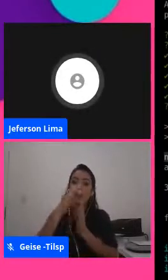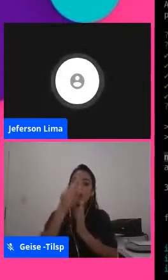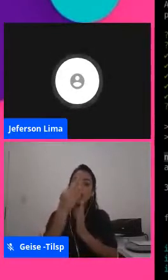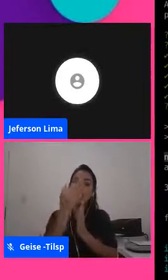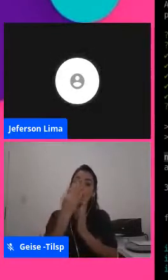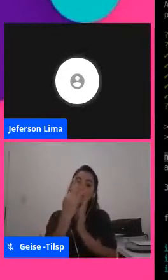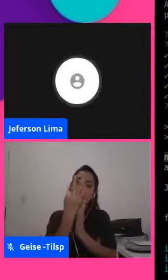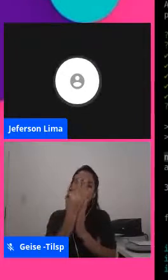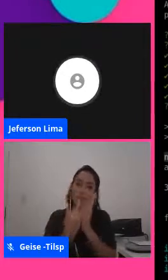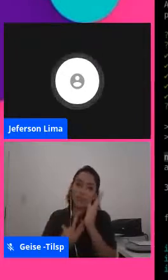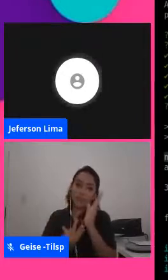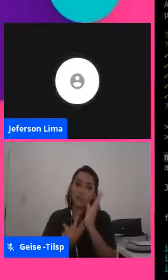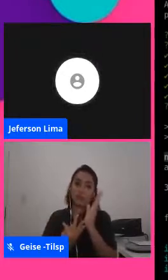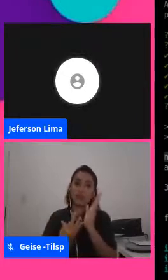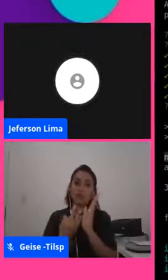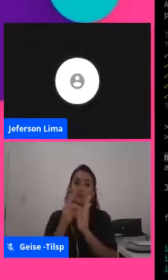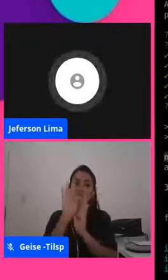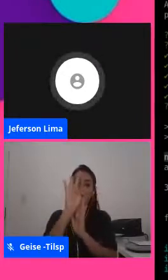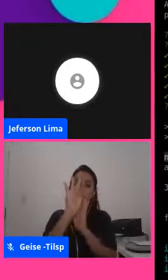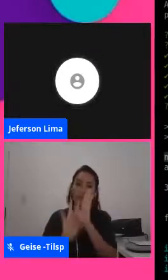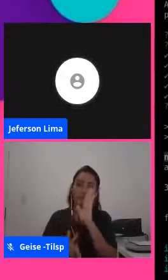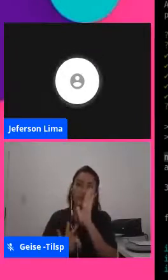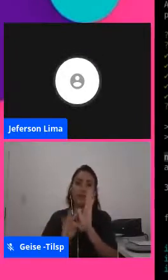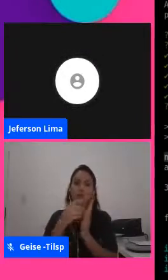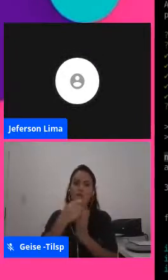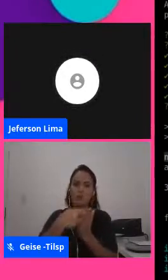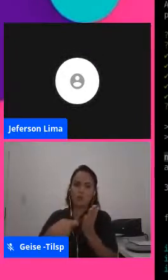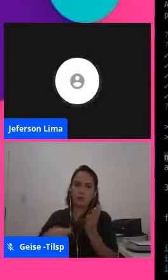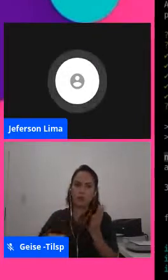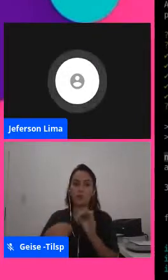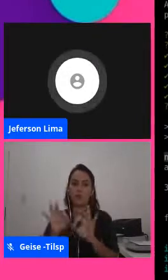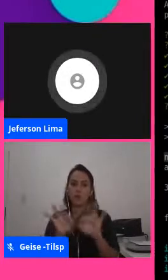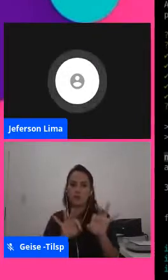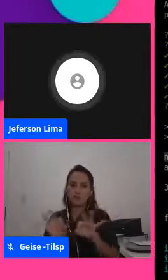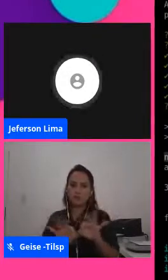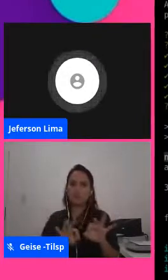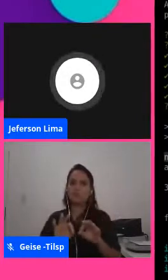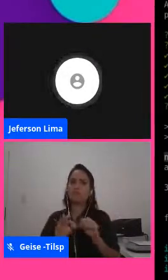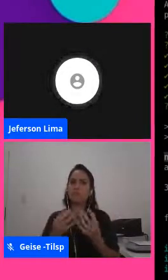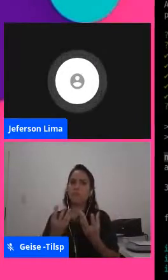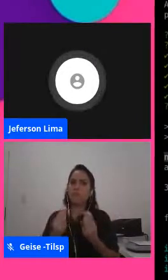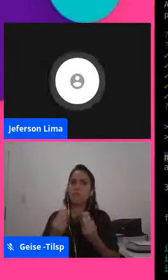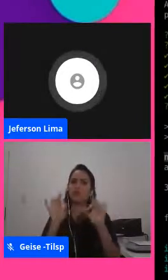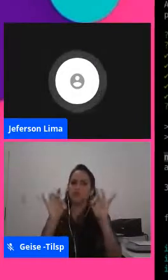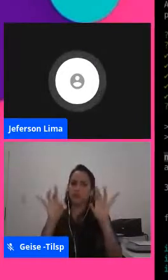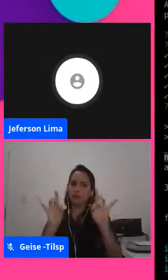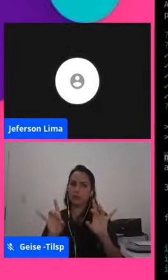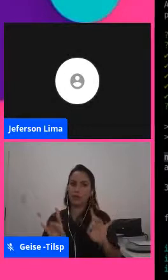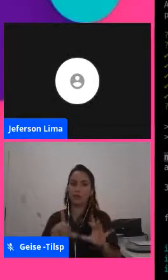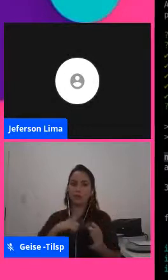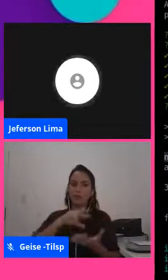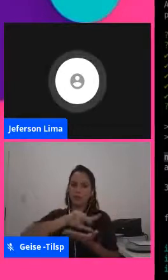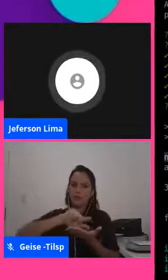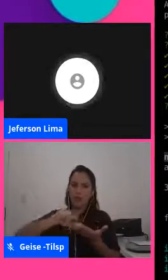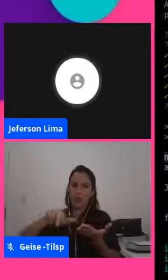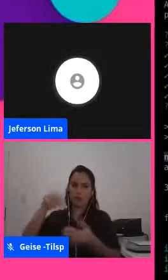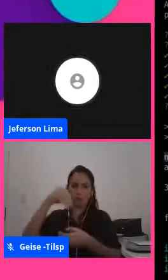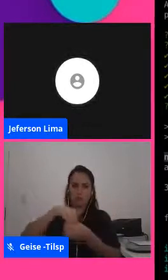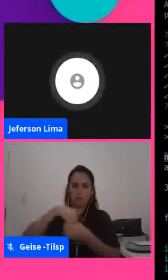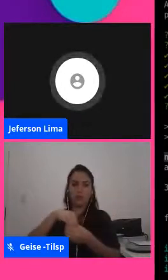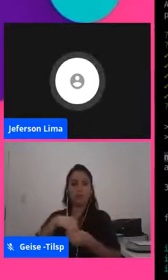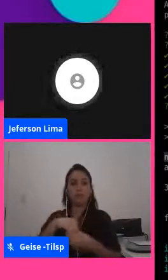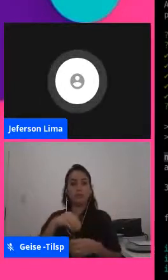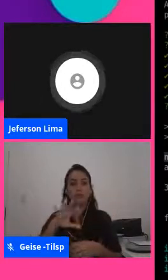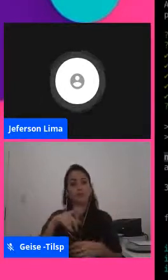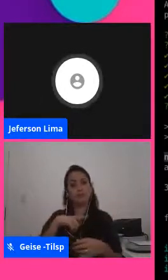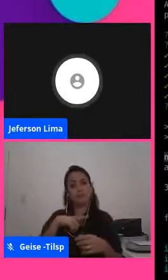editor de texto com muitos recursos. Concordem comigo, né? Então, se ele está funcionando, se ele